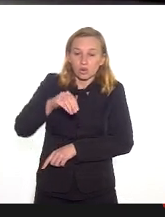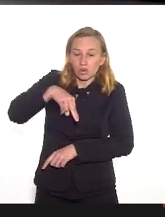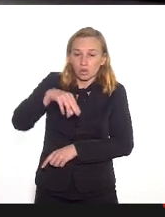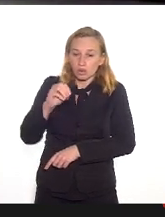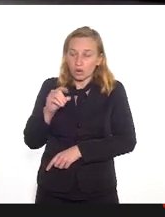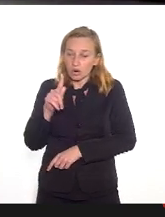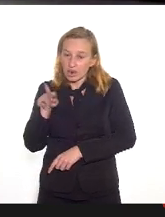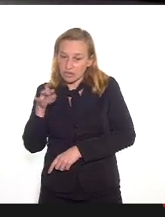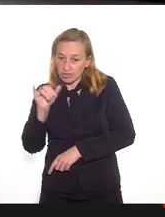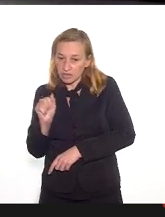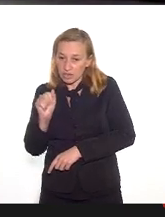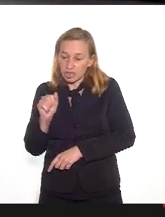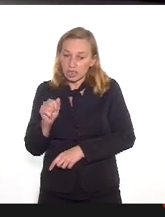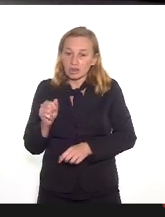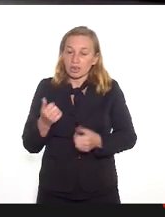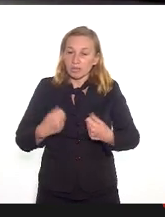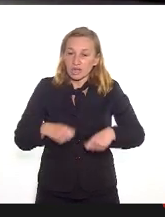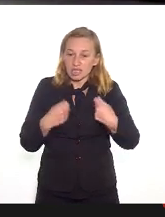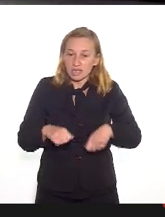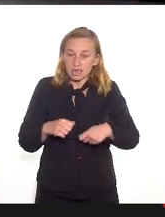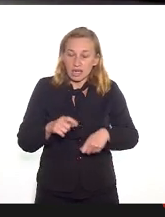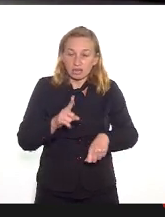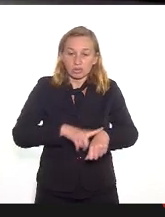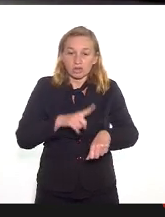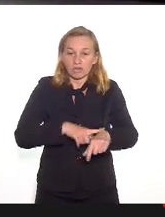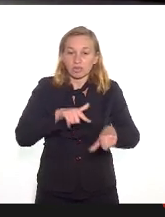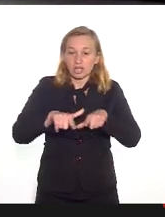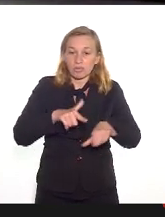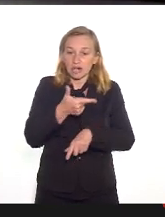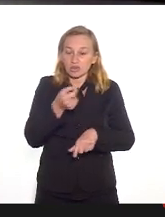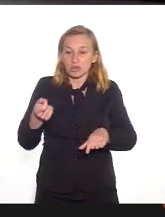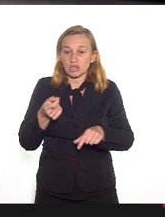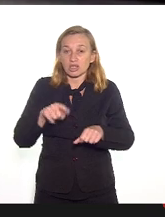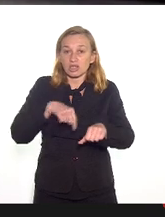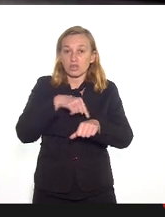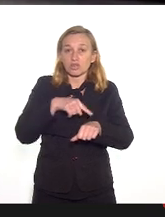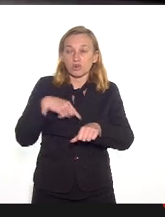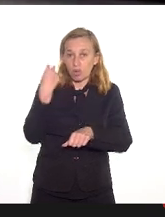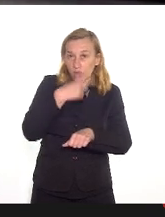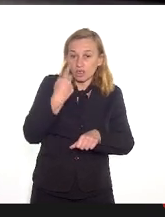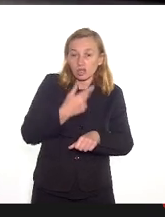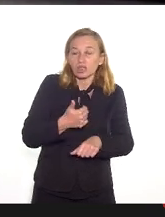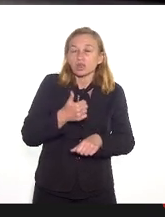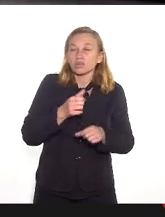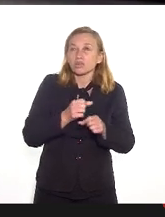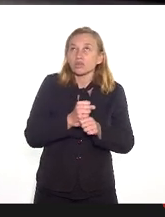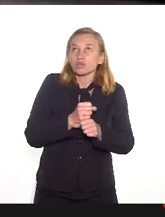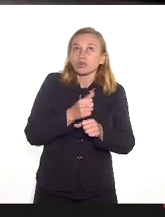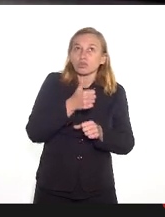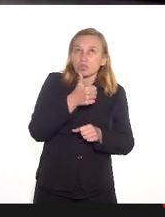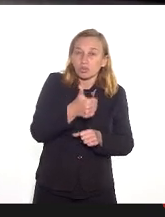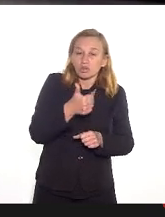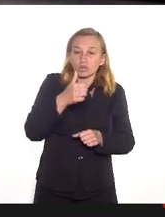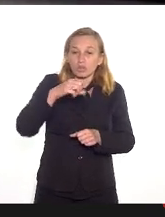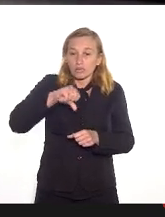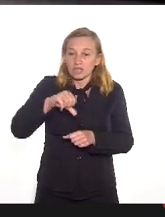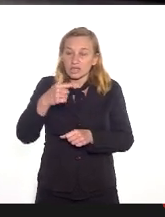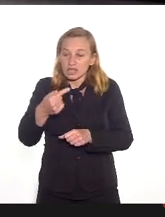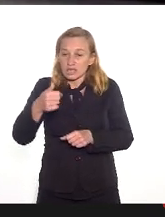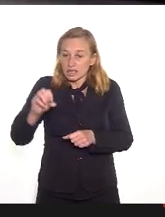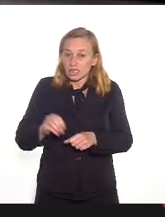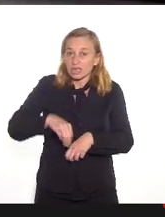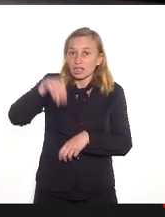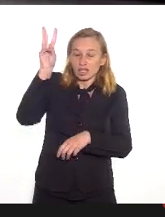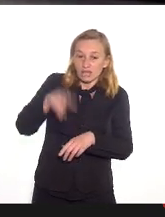de uma carga de 200 horas de mar para complementarem seu curso. E durante, desde 1970, quem viabilizou isso para a